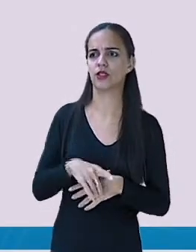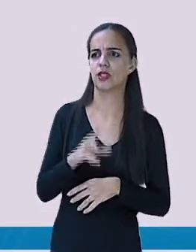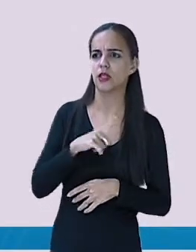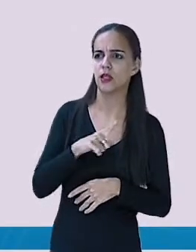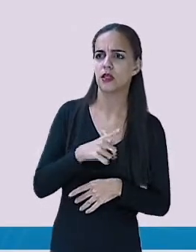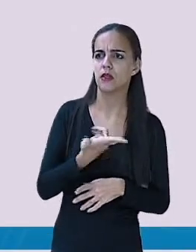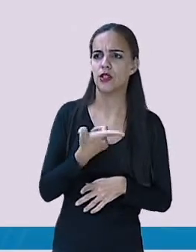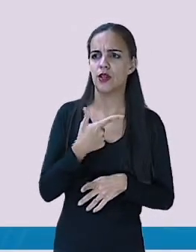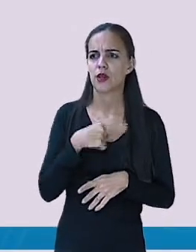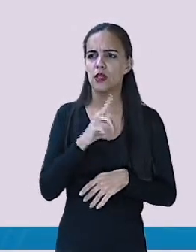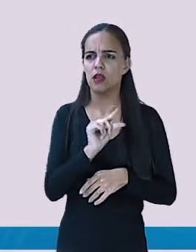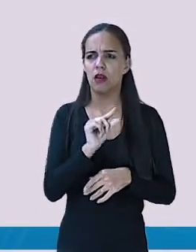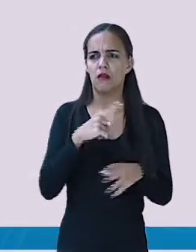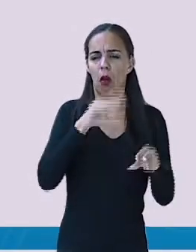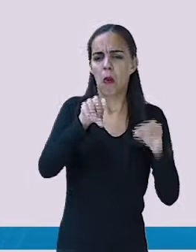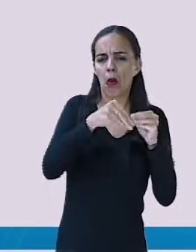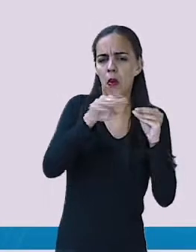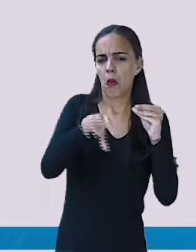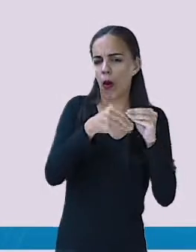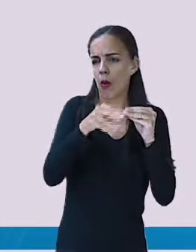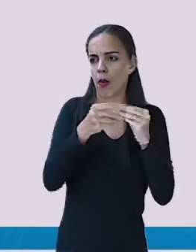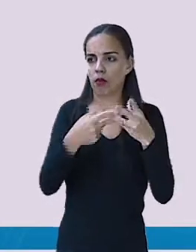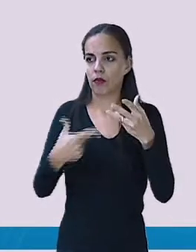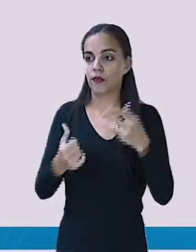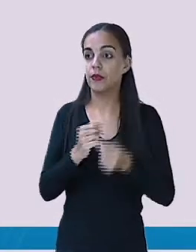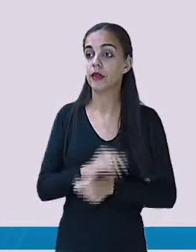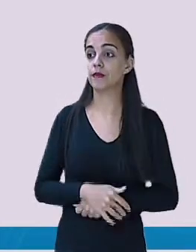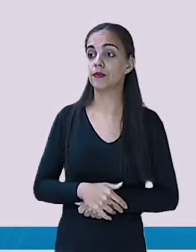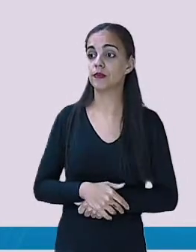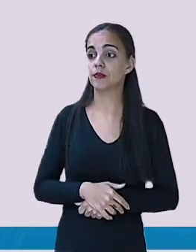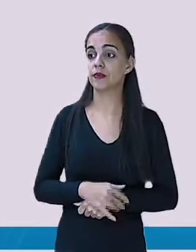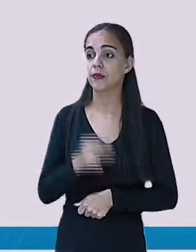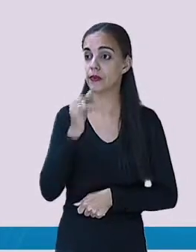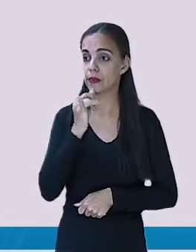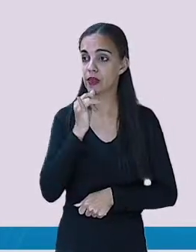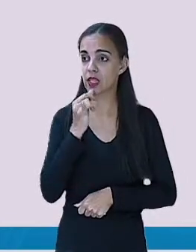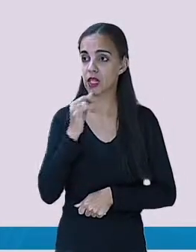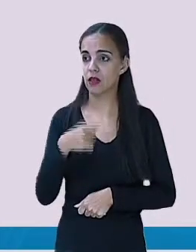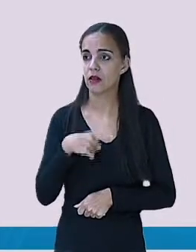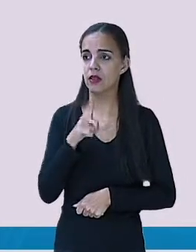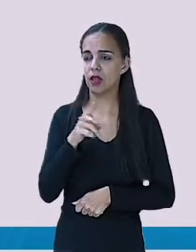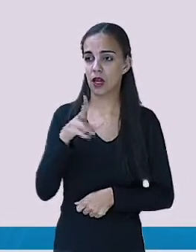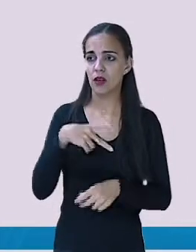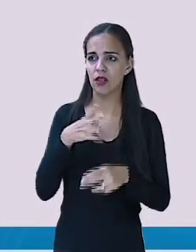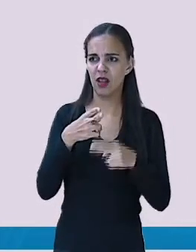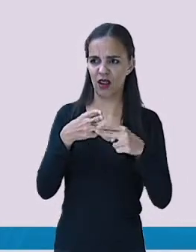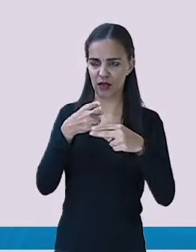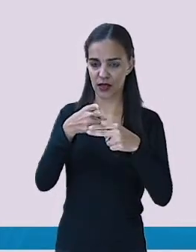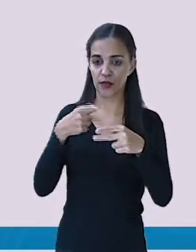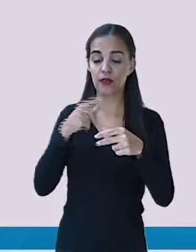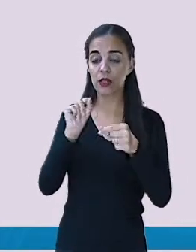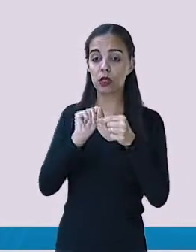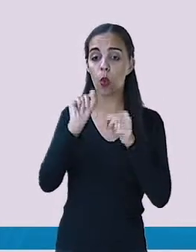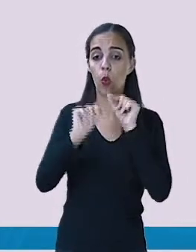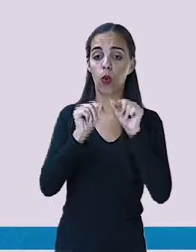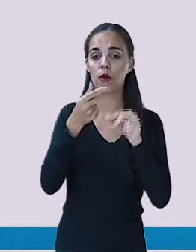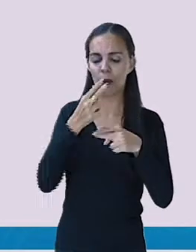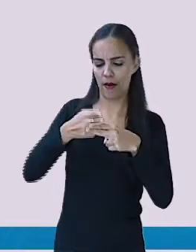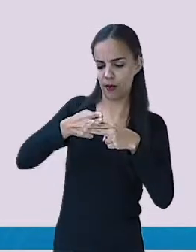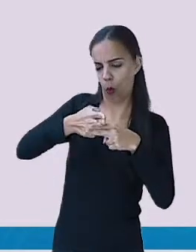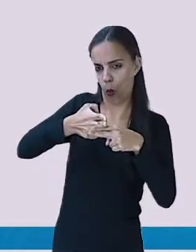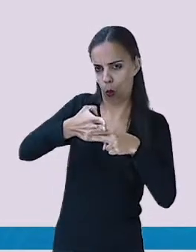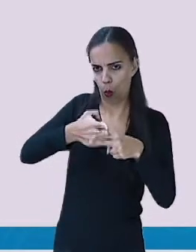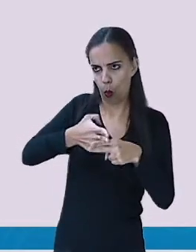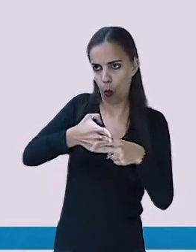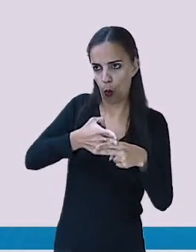fusão tem um ponto de ebulição específico E alguém vai cortar Vai cerrar